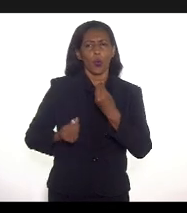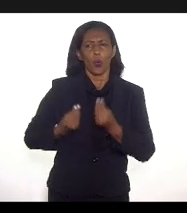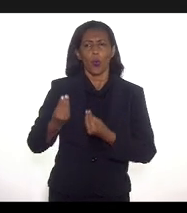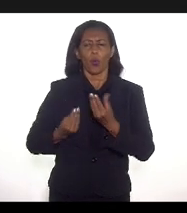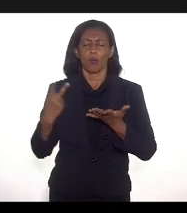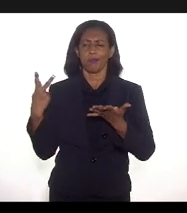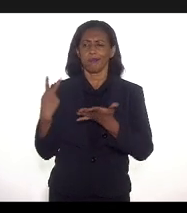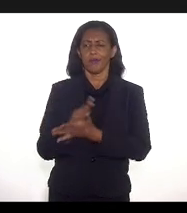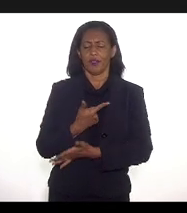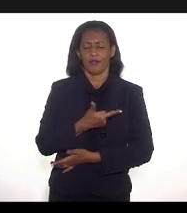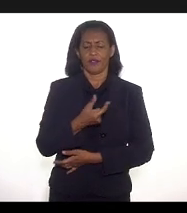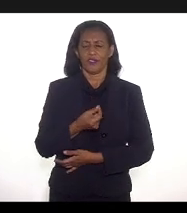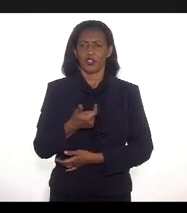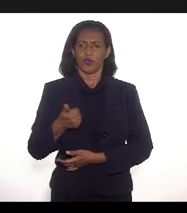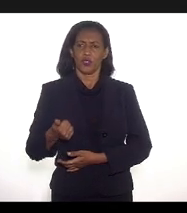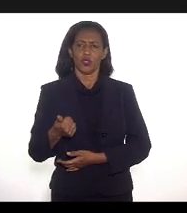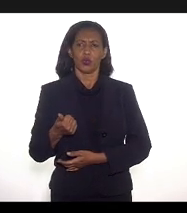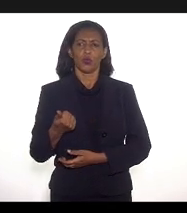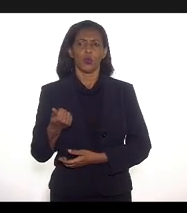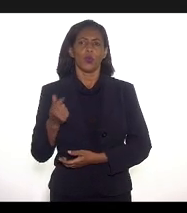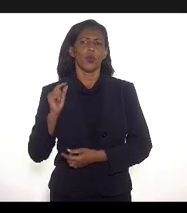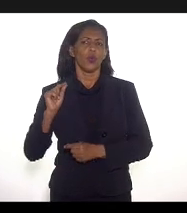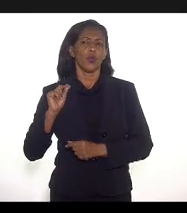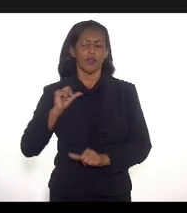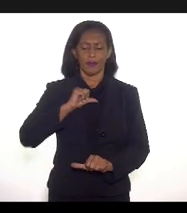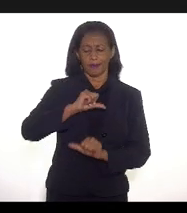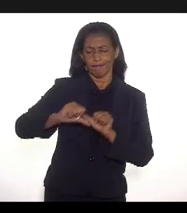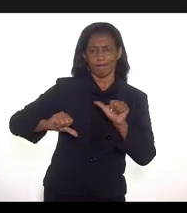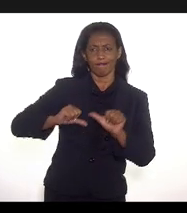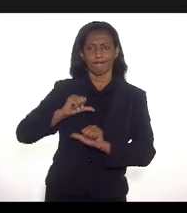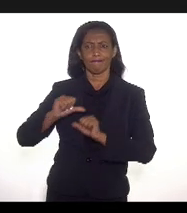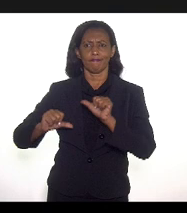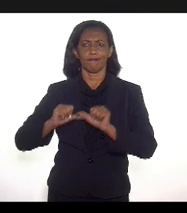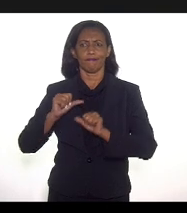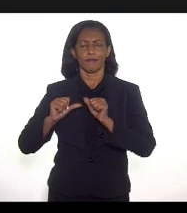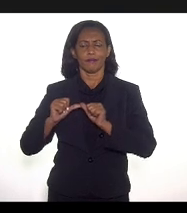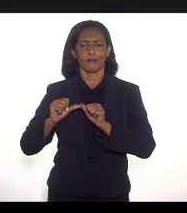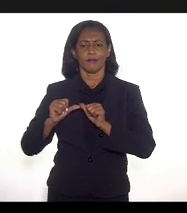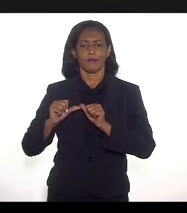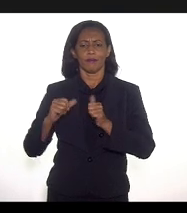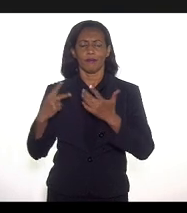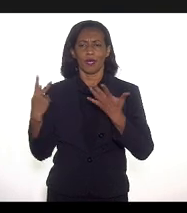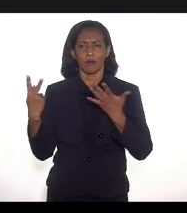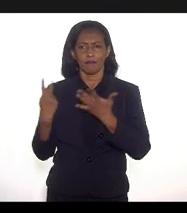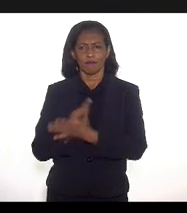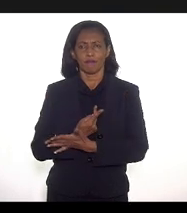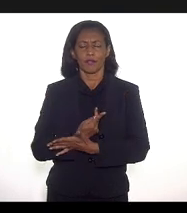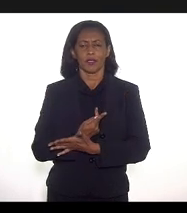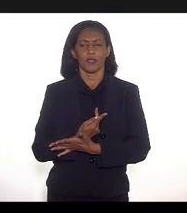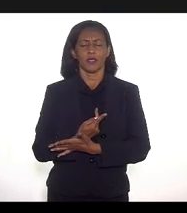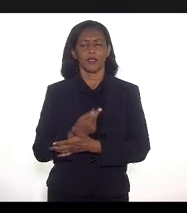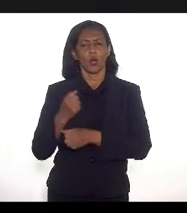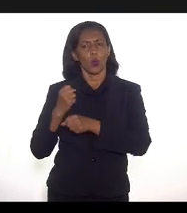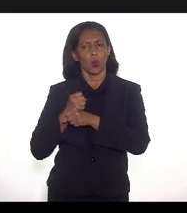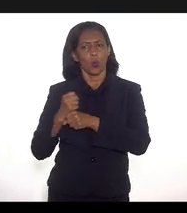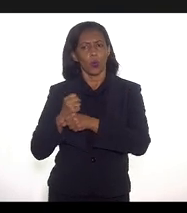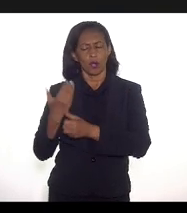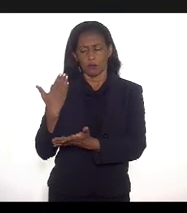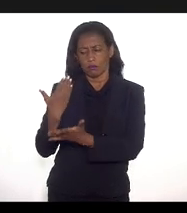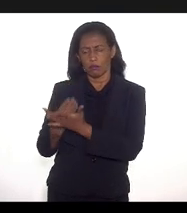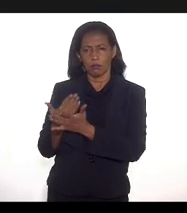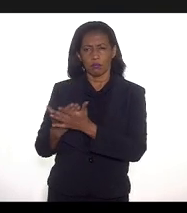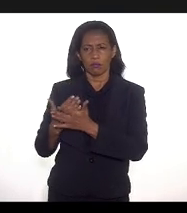2021, que possibilidades nós temos para, enfim, efetivar o ano letivo e